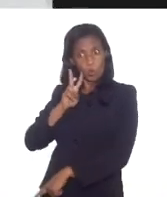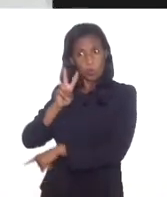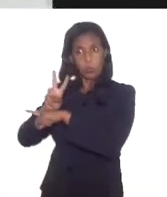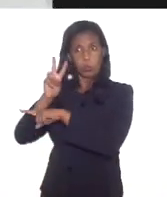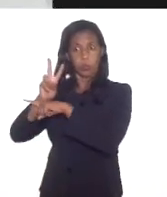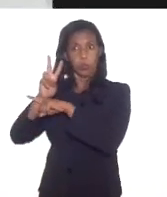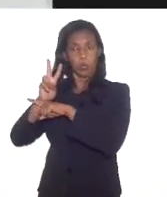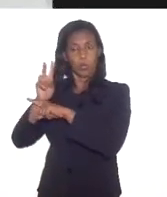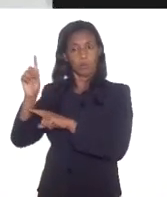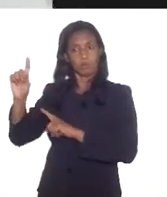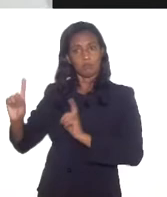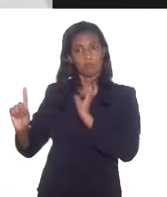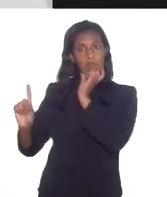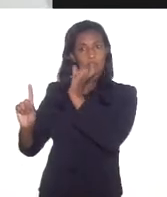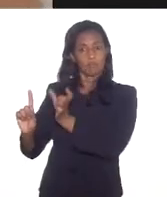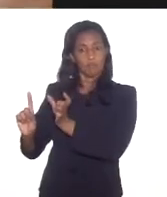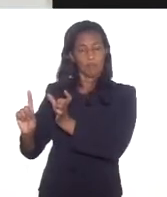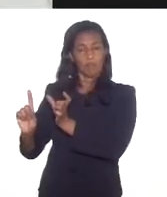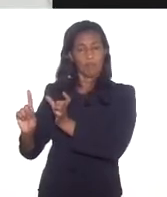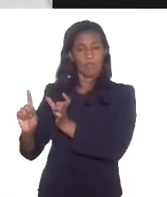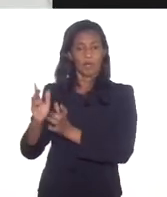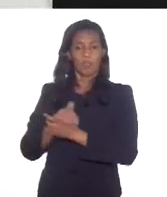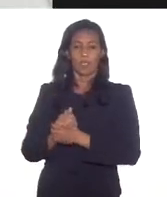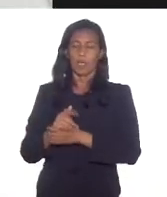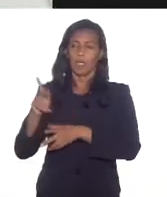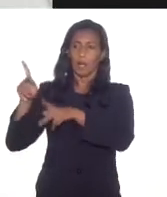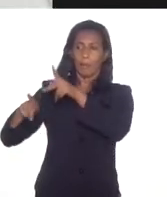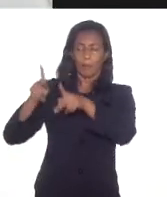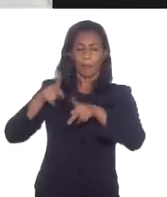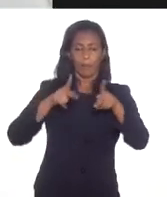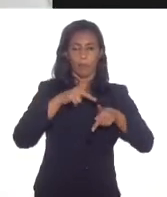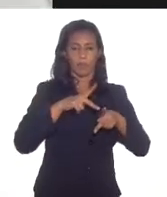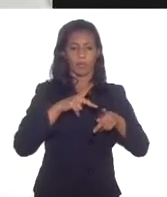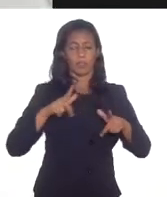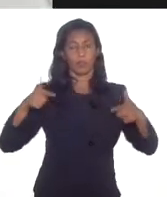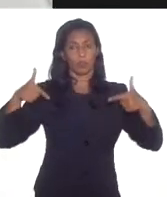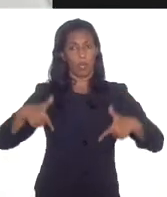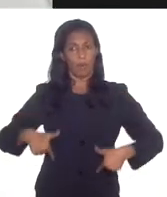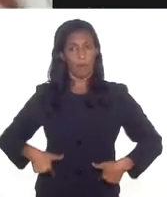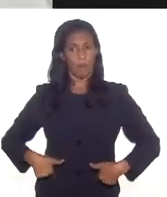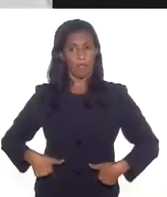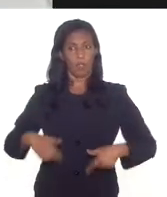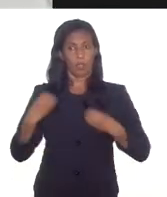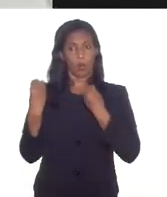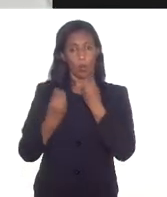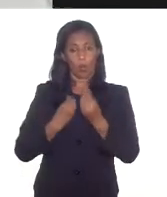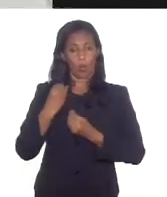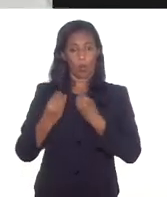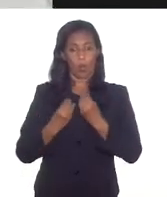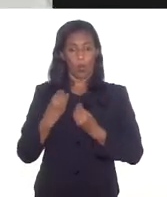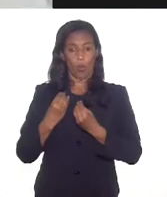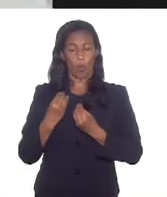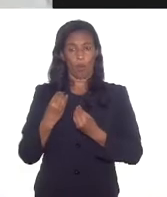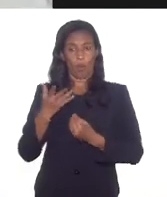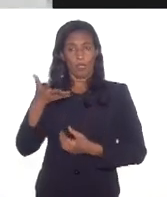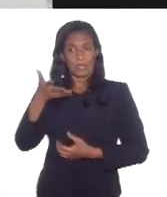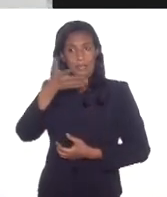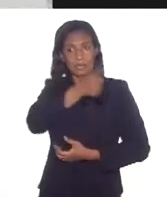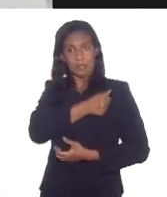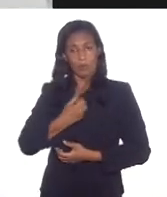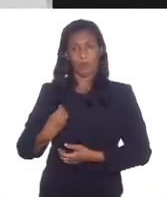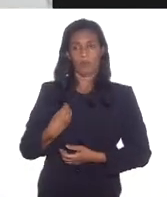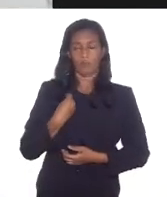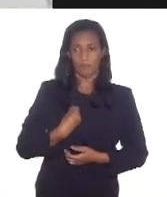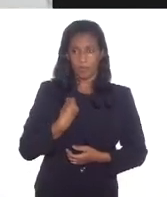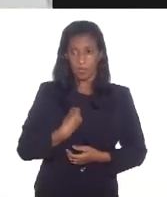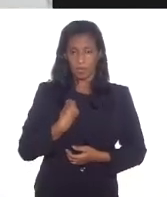da legítima defesa e a popularização do armamento como uma ferramenta adequada ao salvamento de vidas,